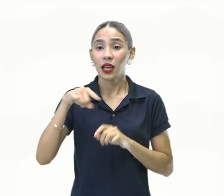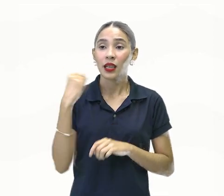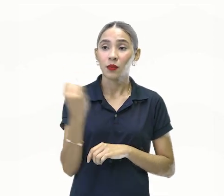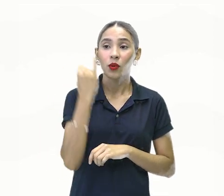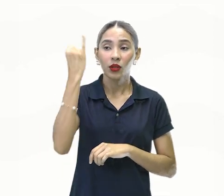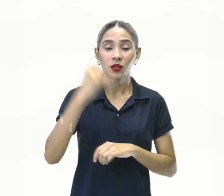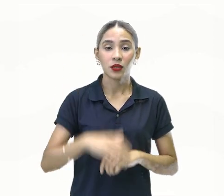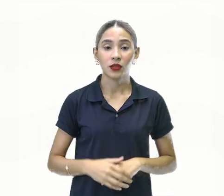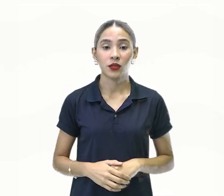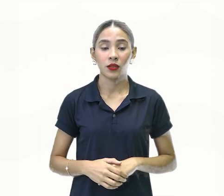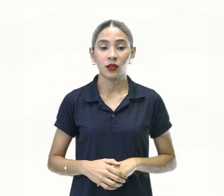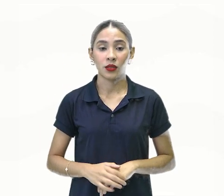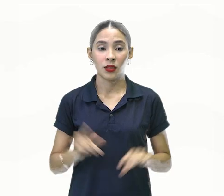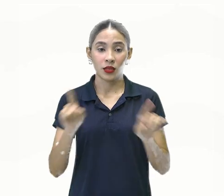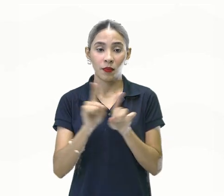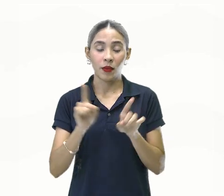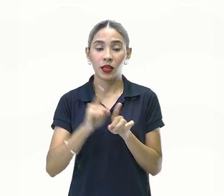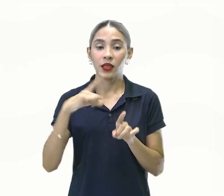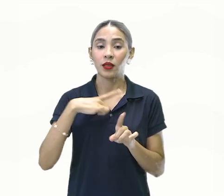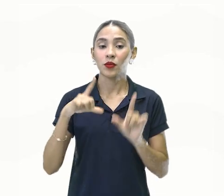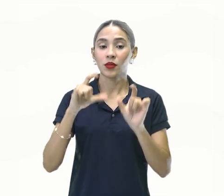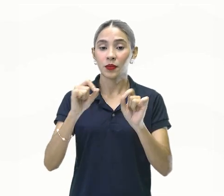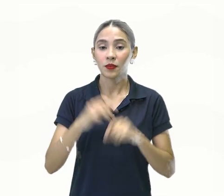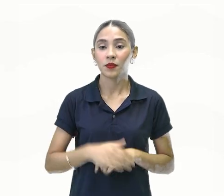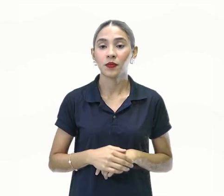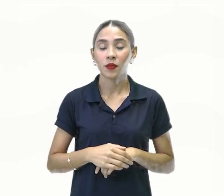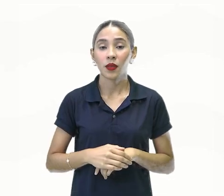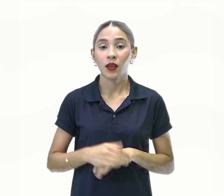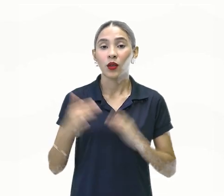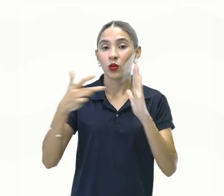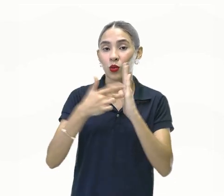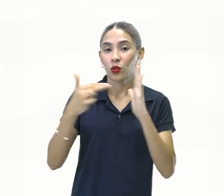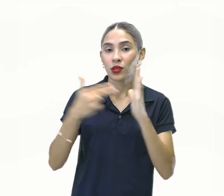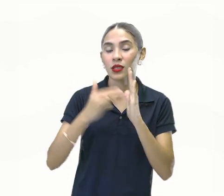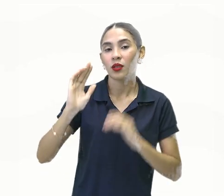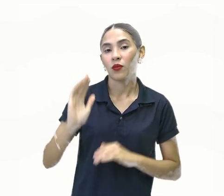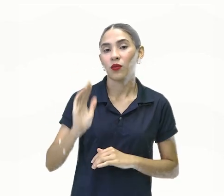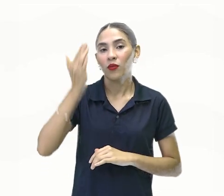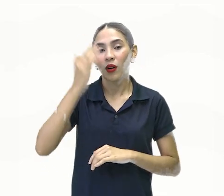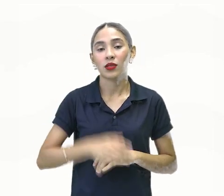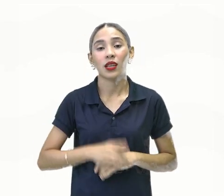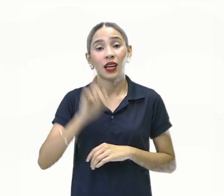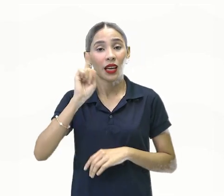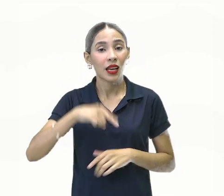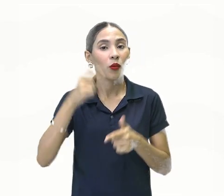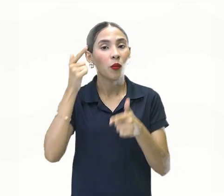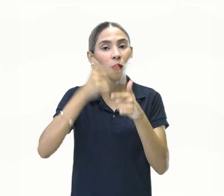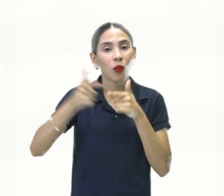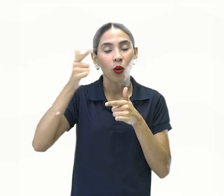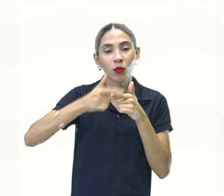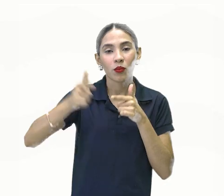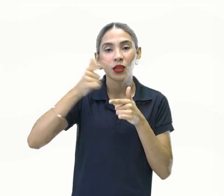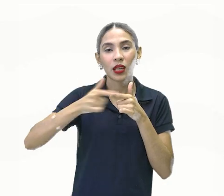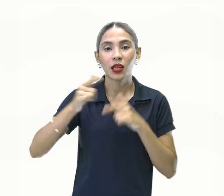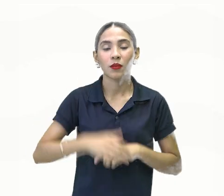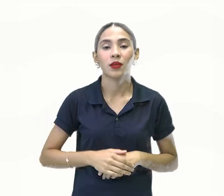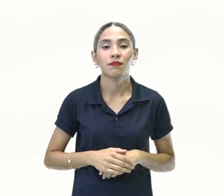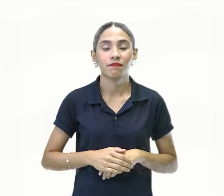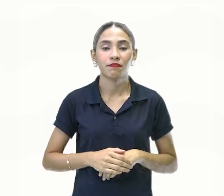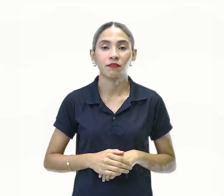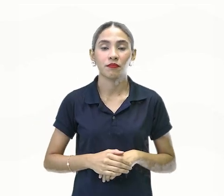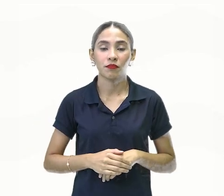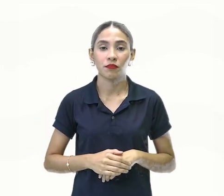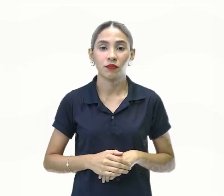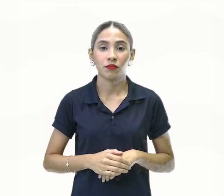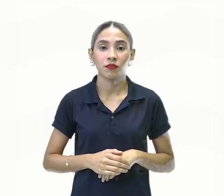importantes. Nós temos, então, né, essa questão das fake news, reiterando, ela é um problema que não tem,